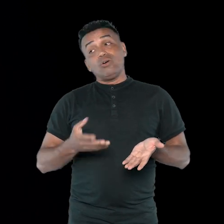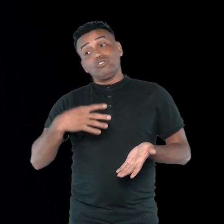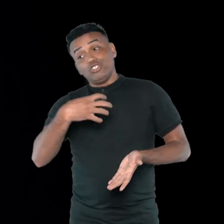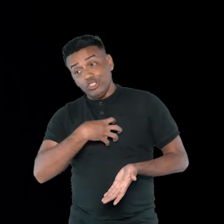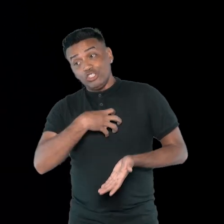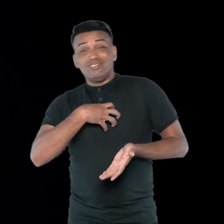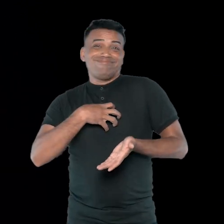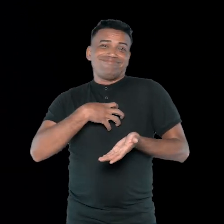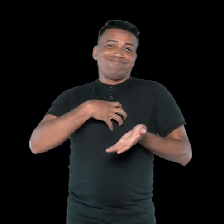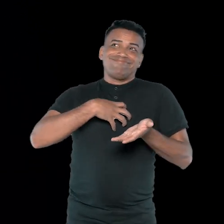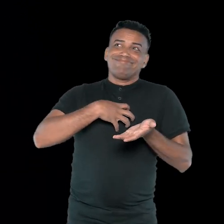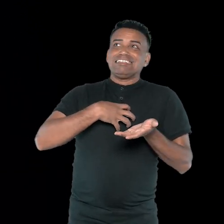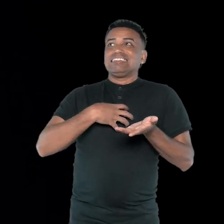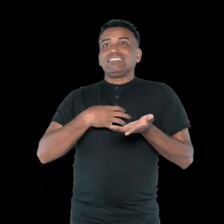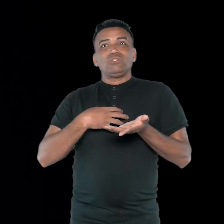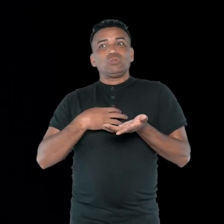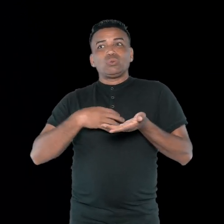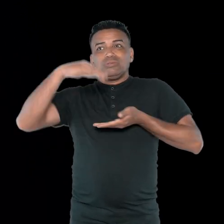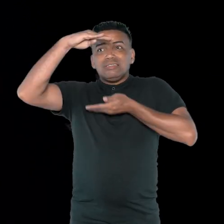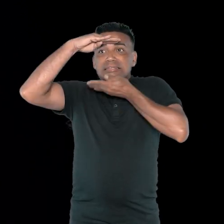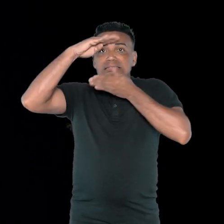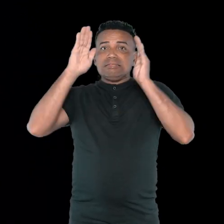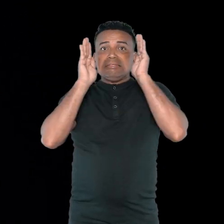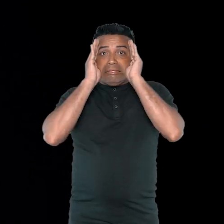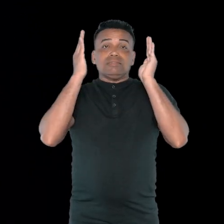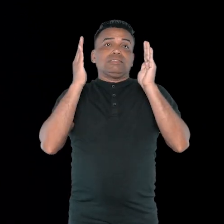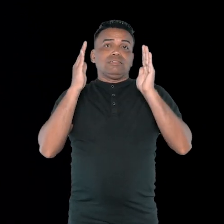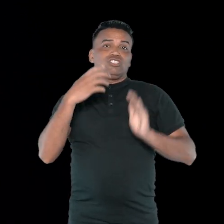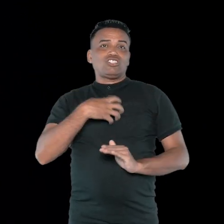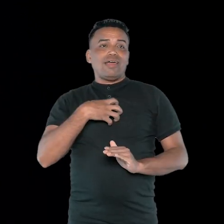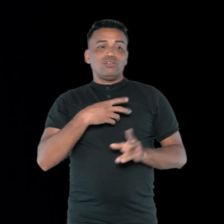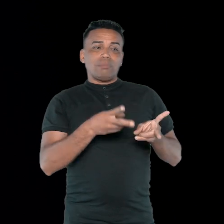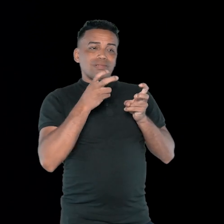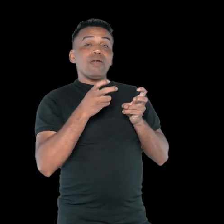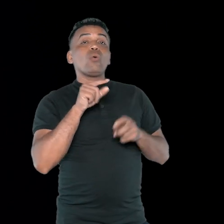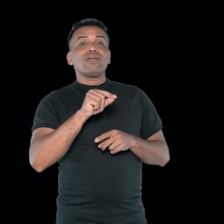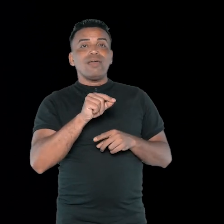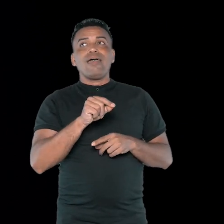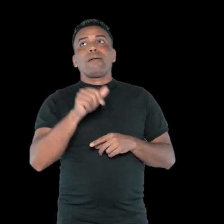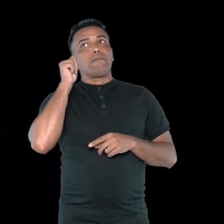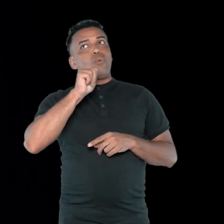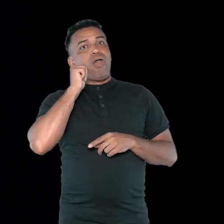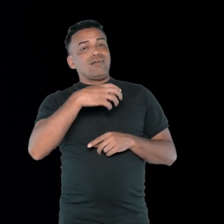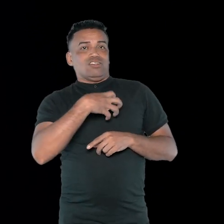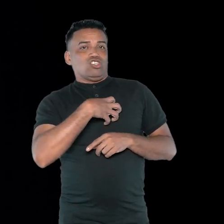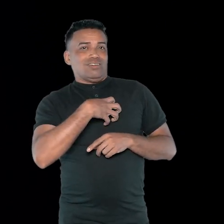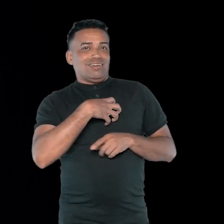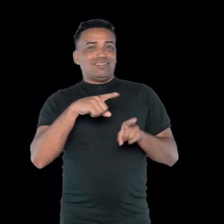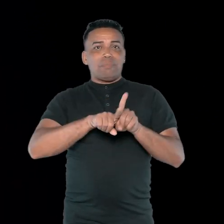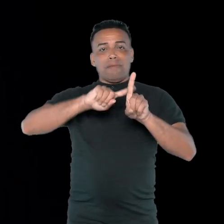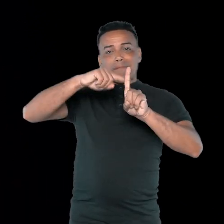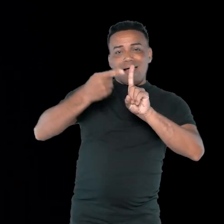isso engessa tanto a forma como a gente vai conceber o que é feminilidade, maternidade, quanto